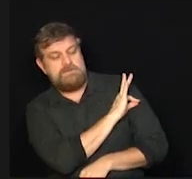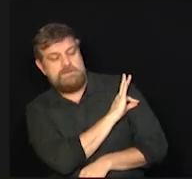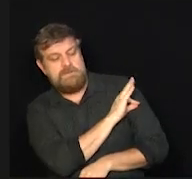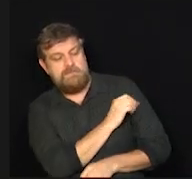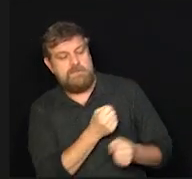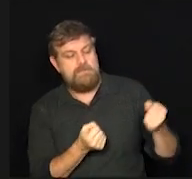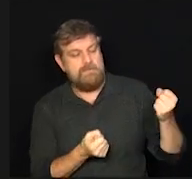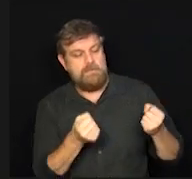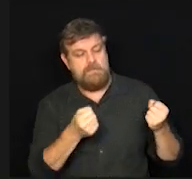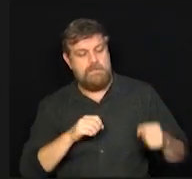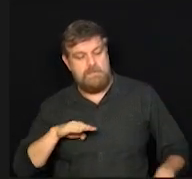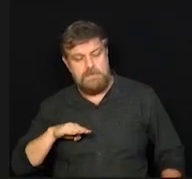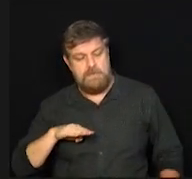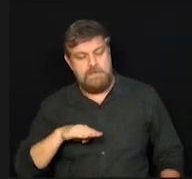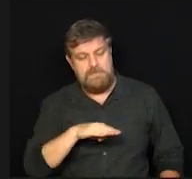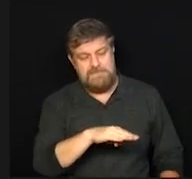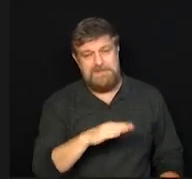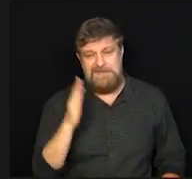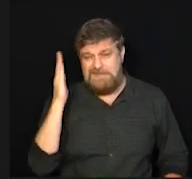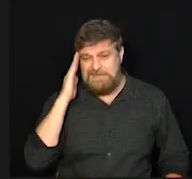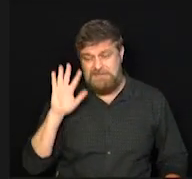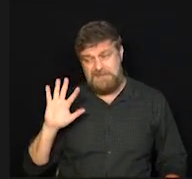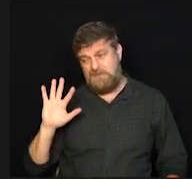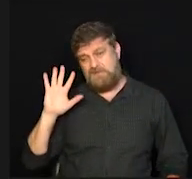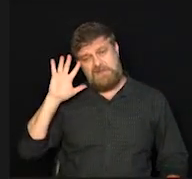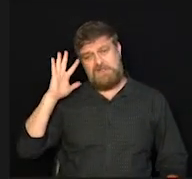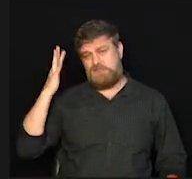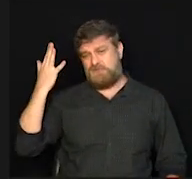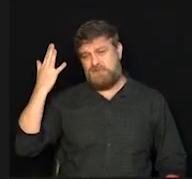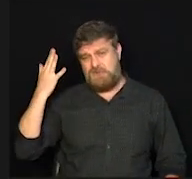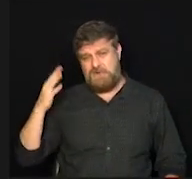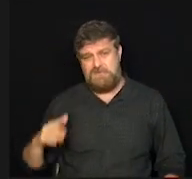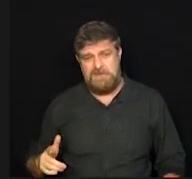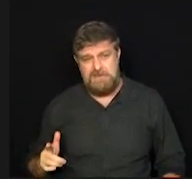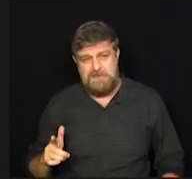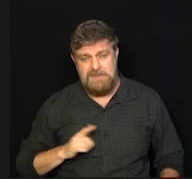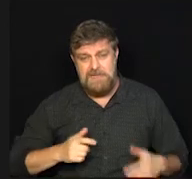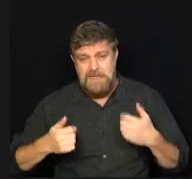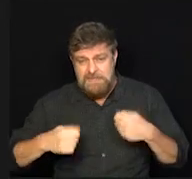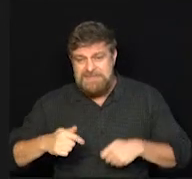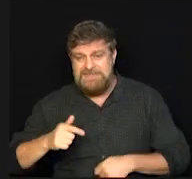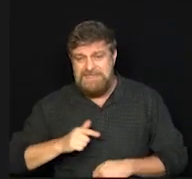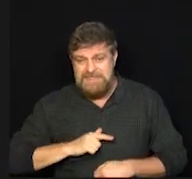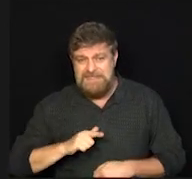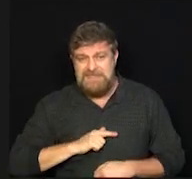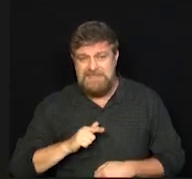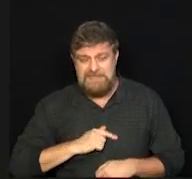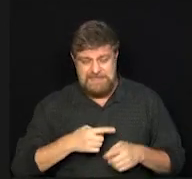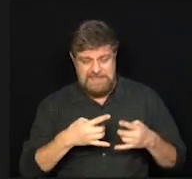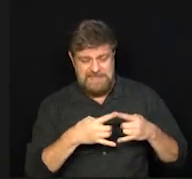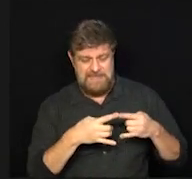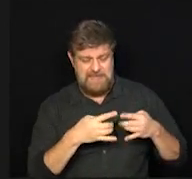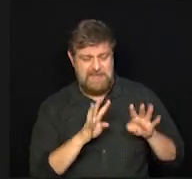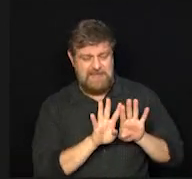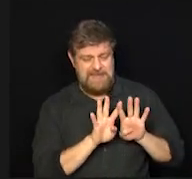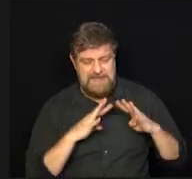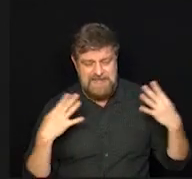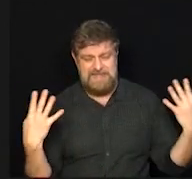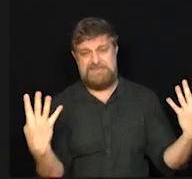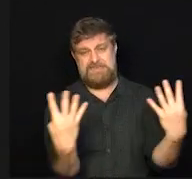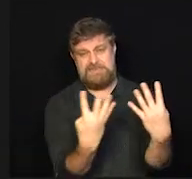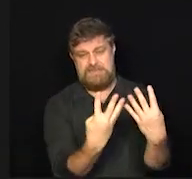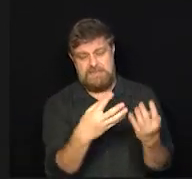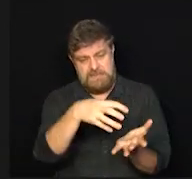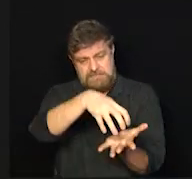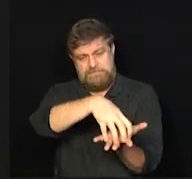que isso não resolve e não usam certamente se não Zé essa implementação de ser por isso que